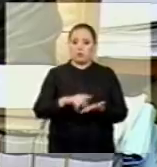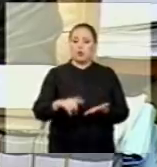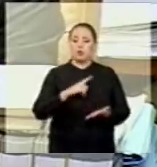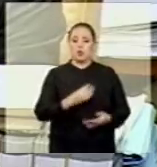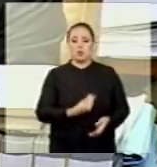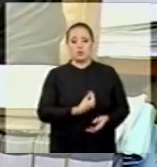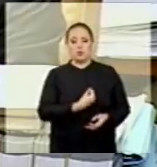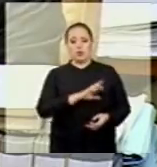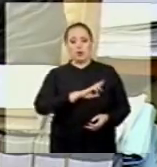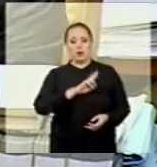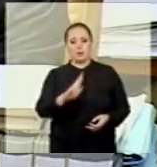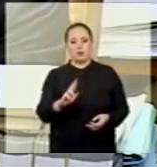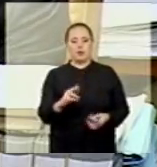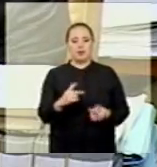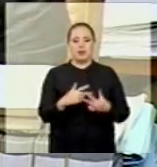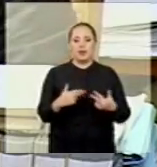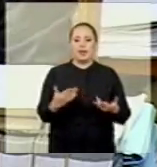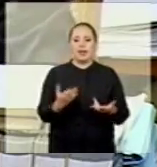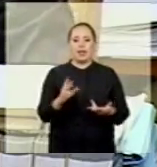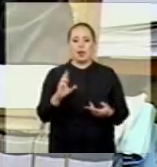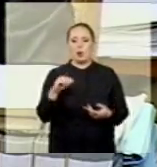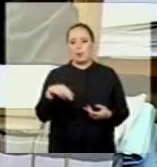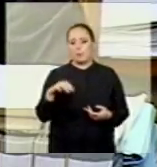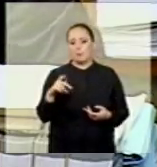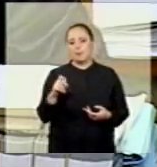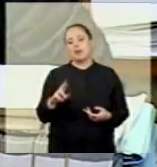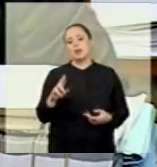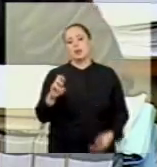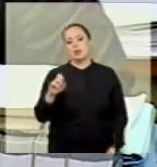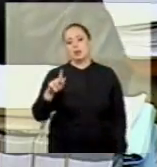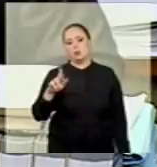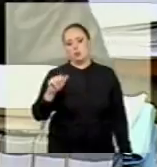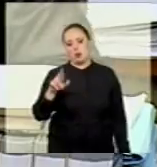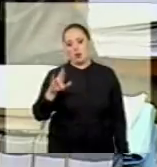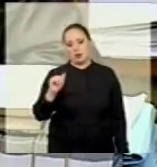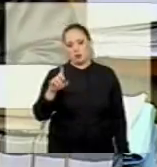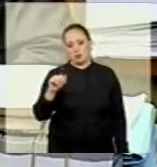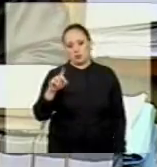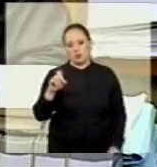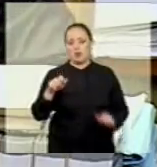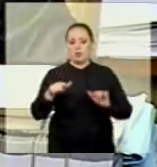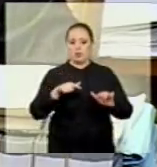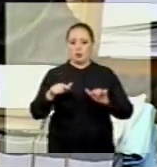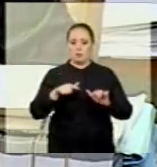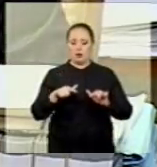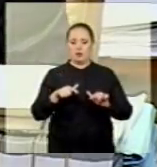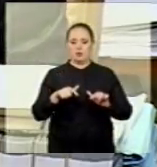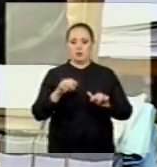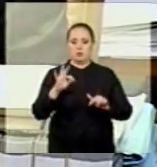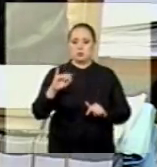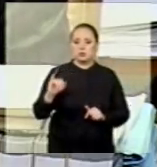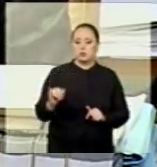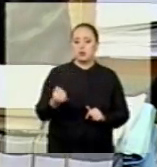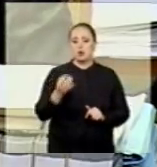existência representa fator apto a romper a regularidade dos trabalhos do tribunal, tumultuando-lhe a ordem dos serviços